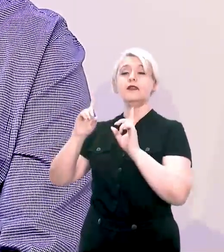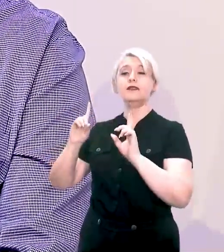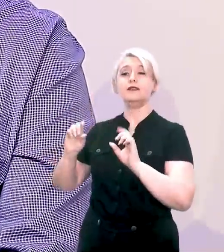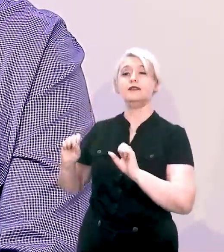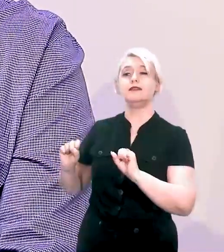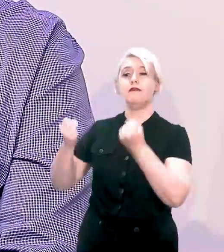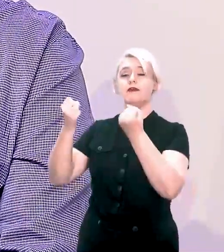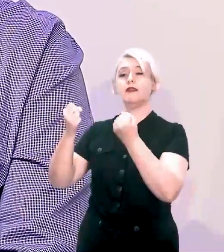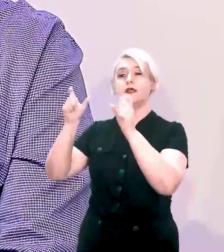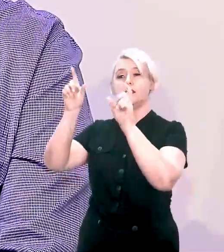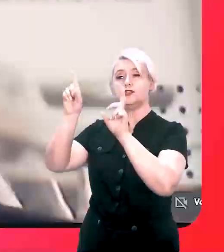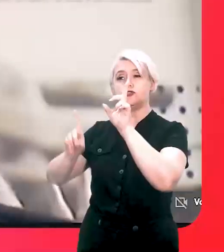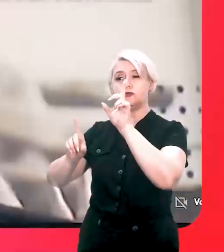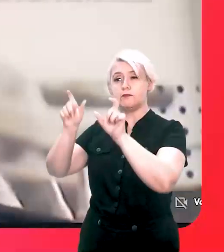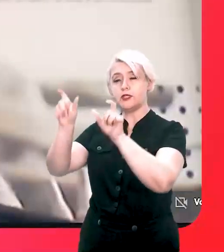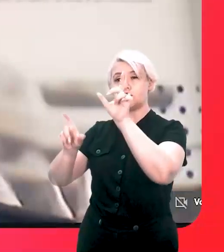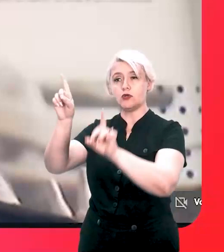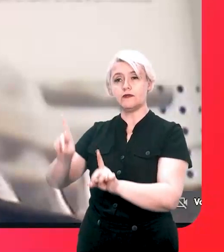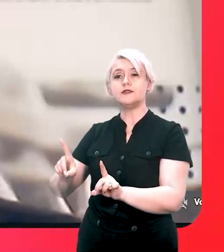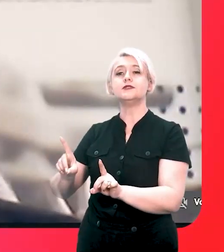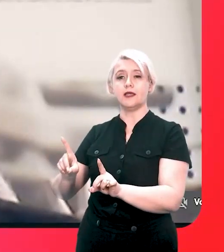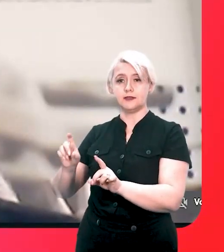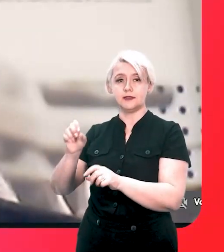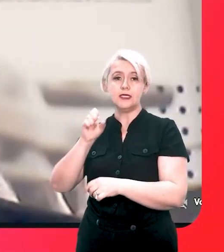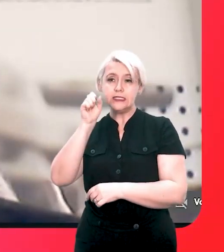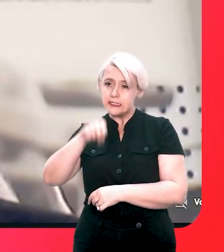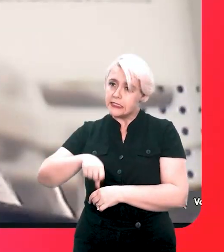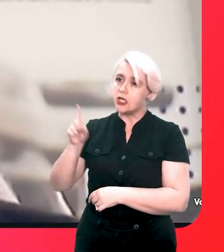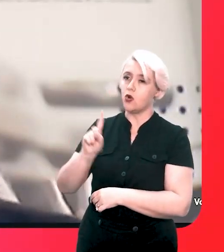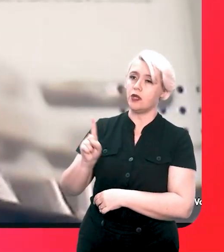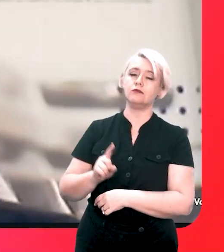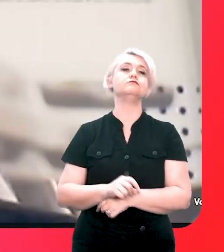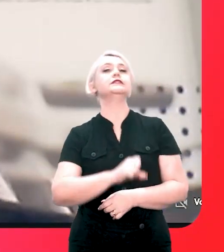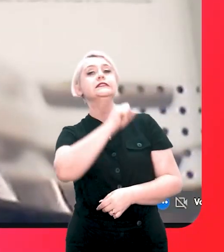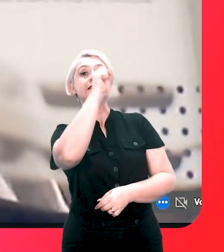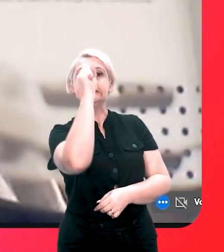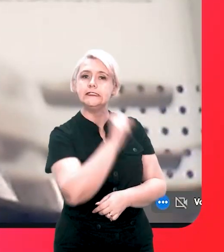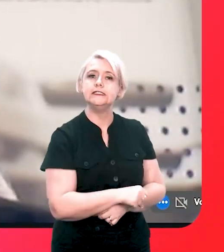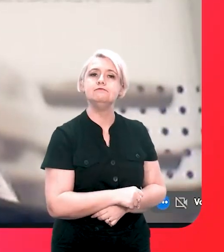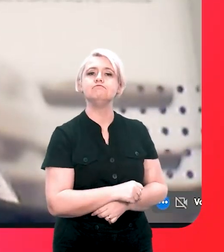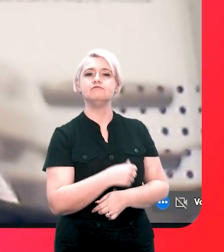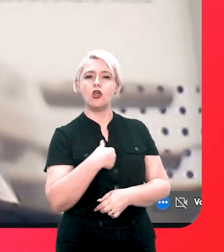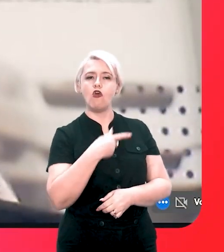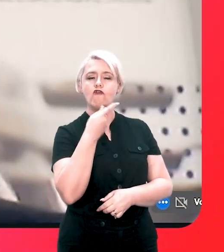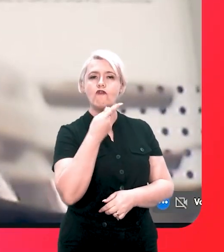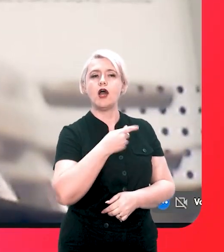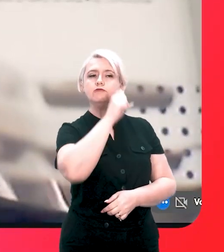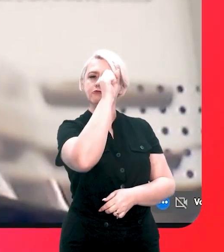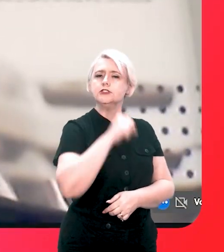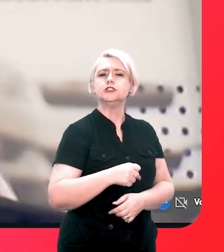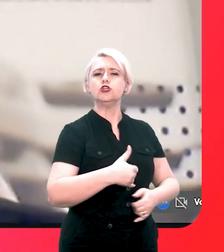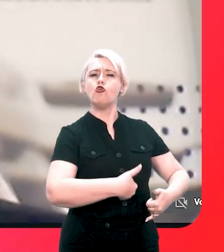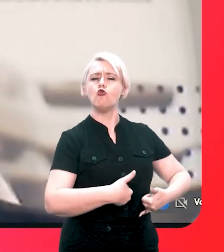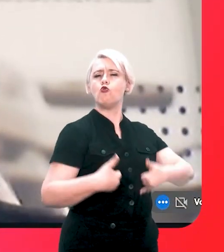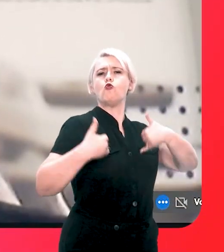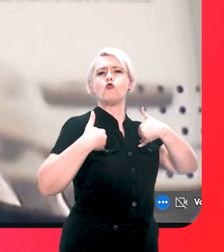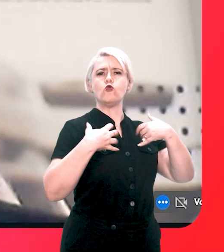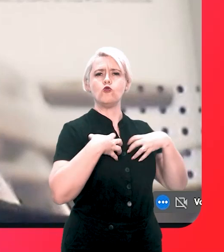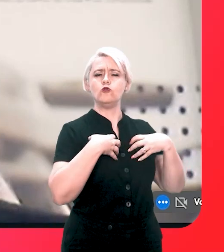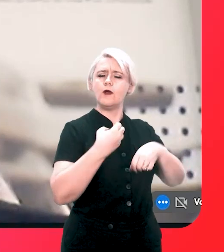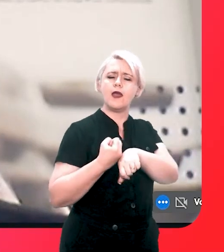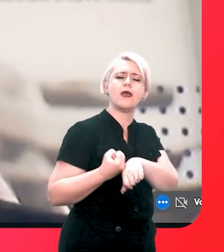deficiência, sim ou não? Sim. Eu falo com orgulho, falo